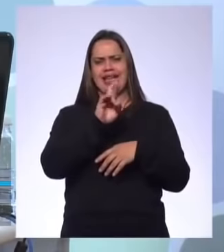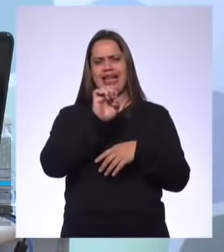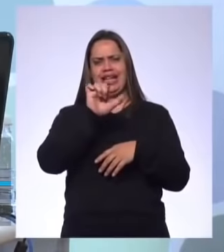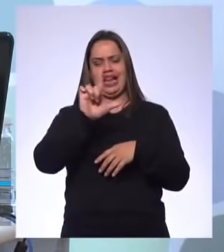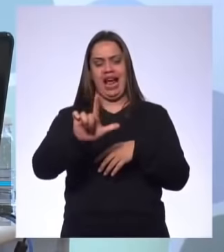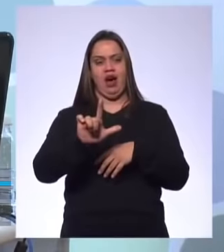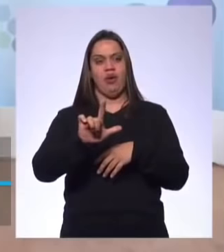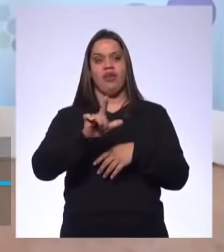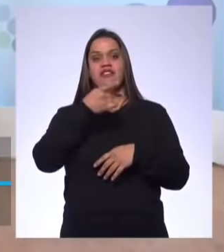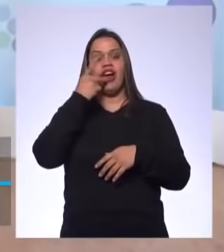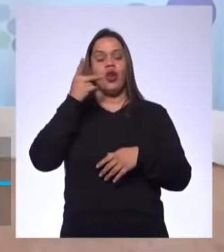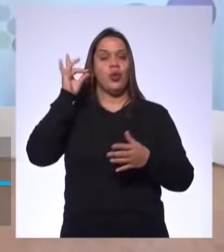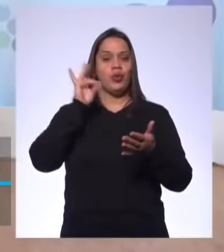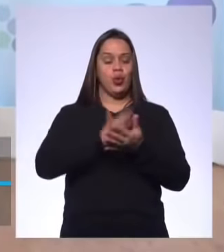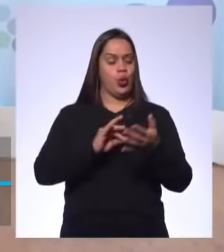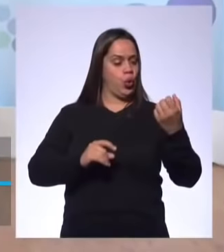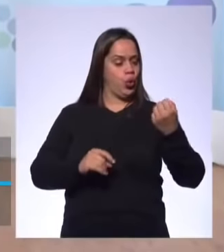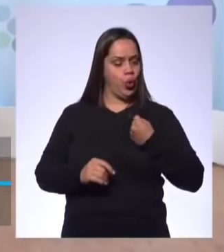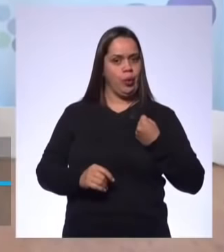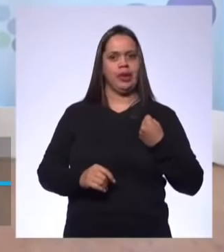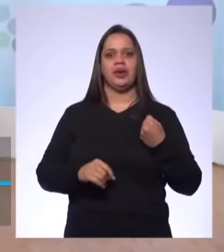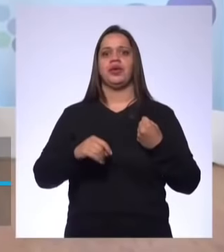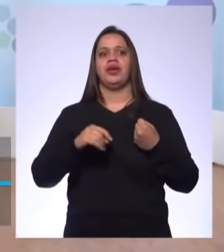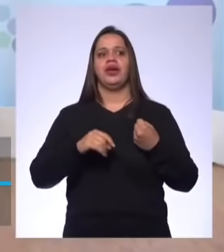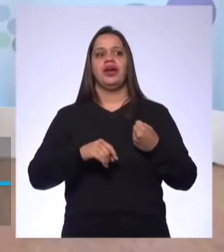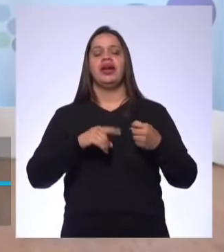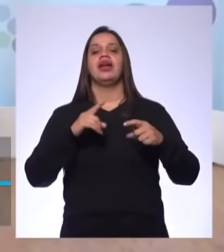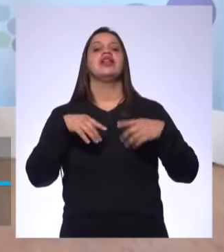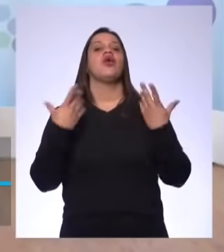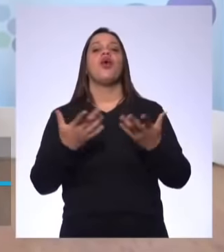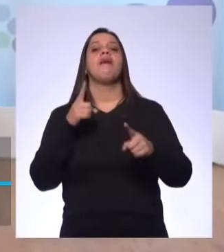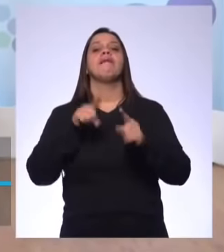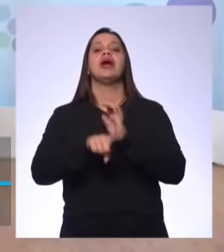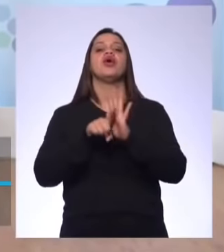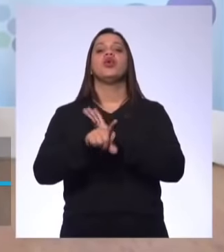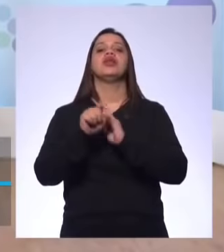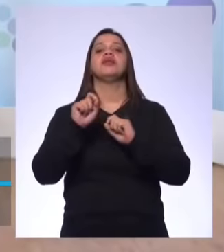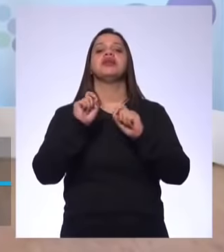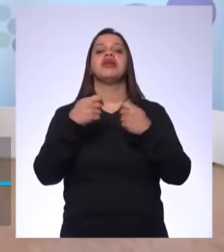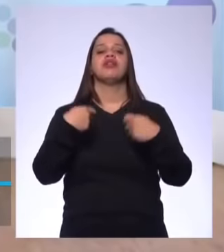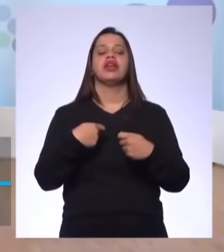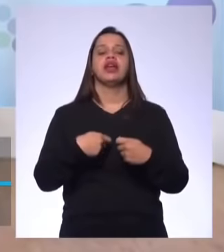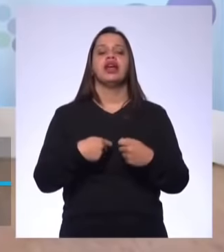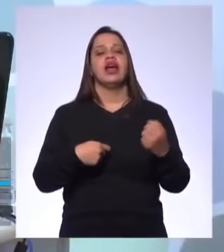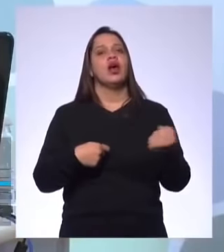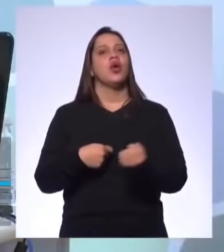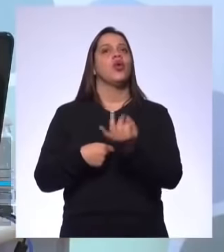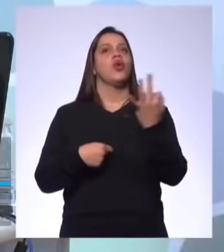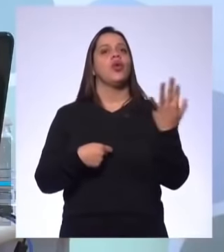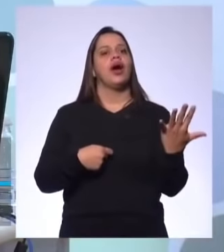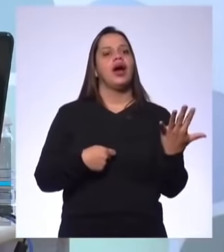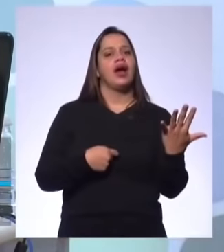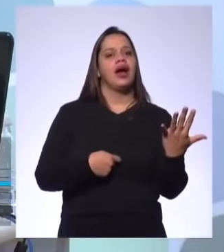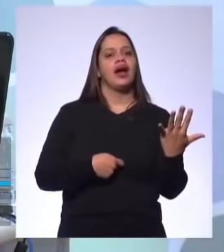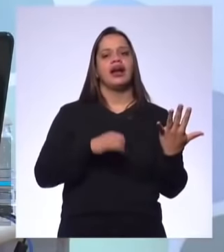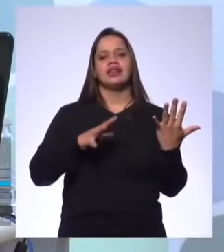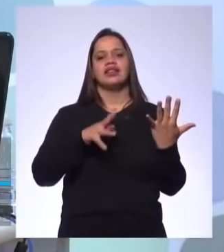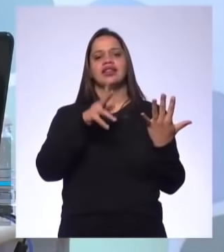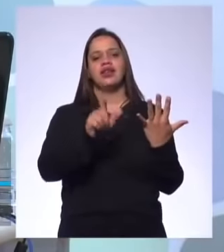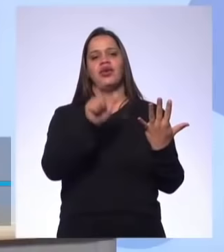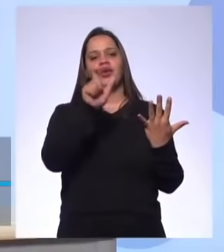tá certo. Aí tá aparecendo... Qual que era a pergunta que a professora deveria ter sido? Né? Fazer. Quais são as personagens?